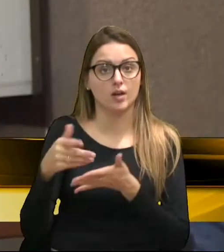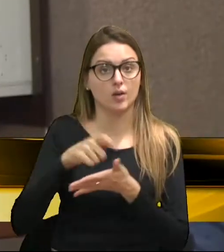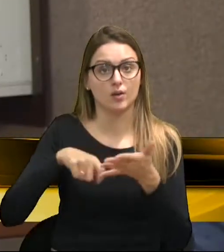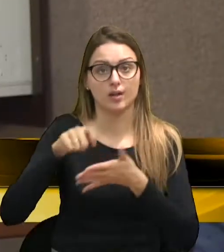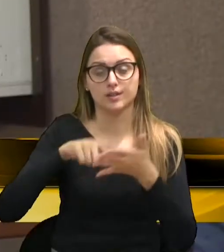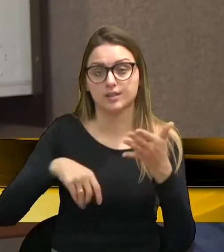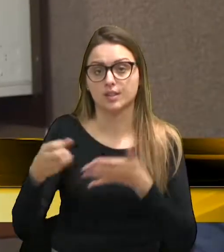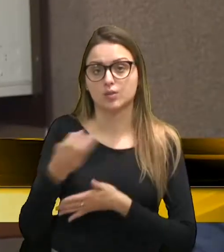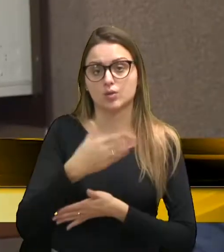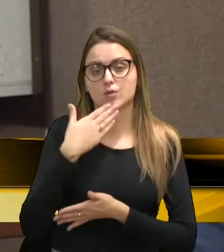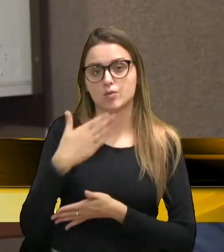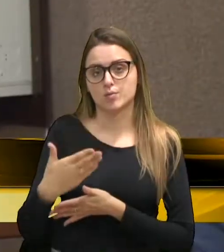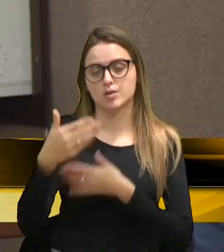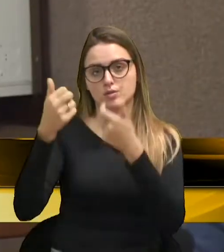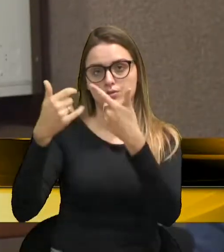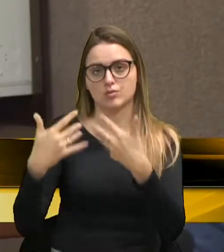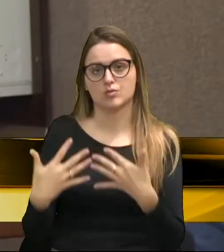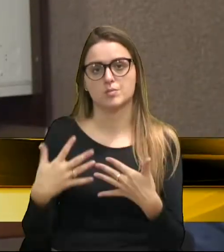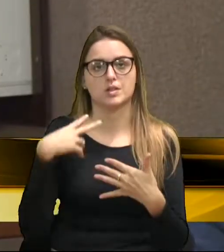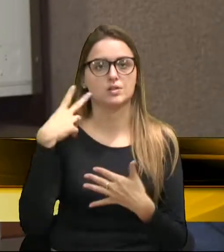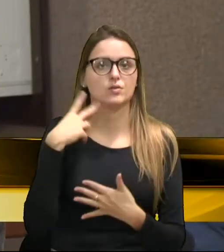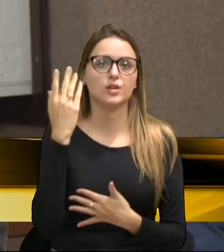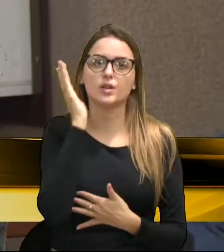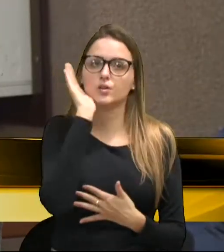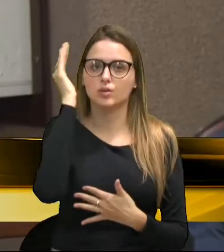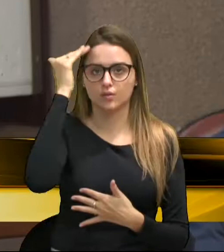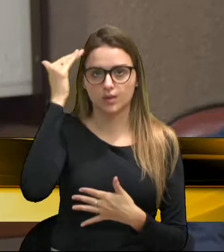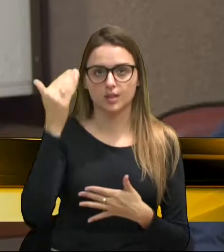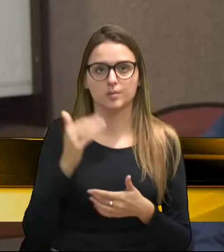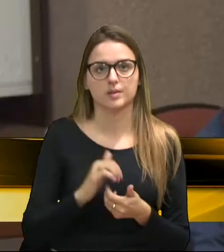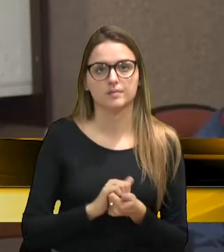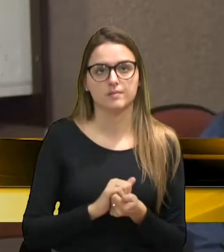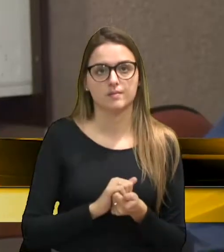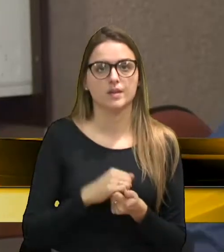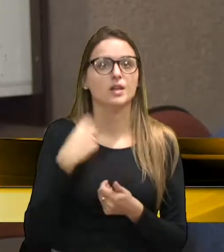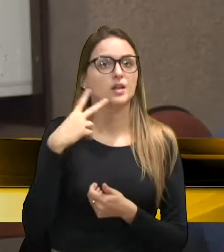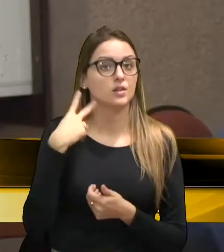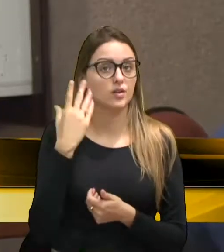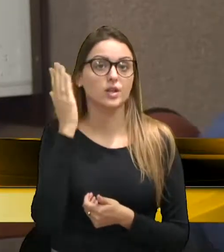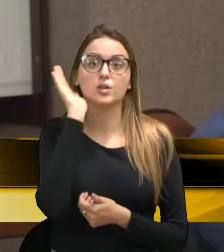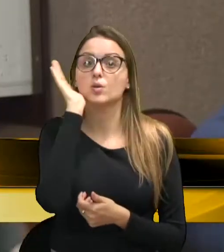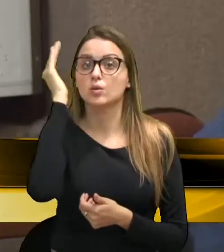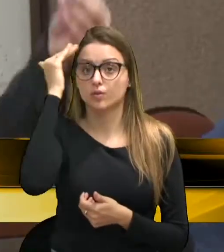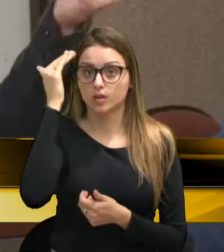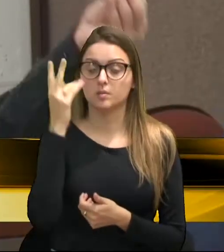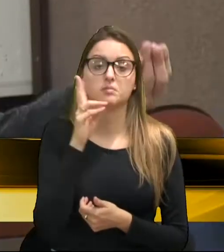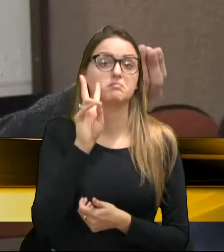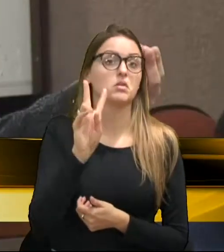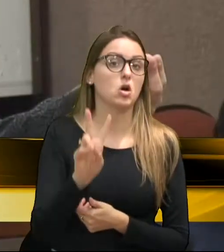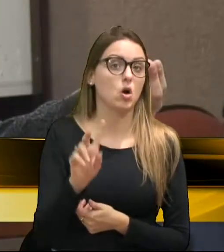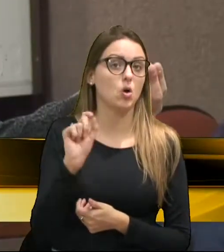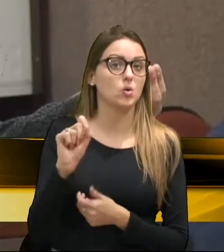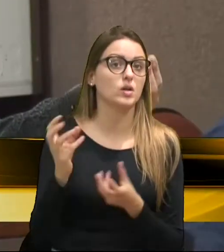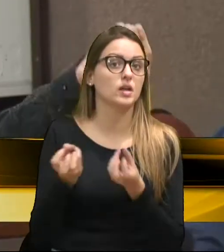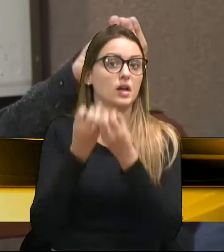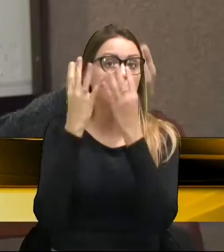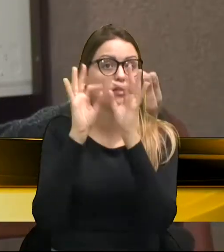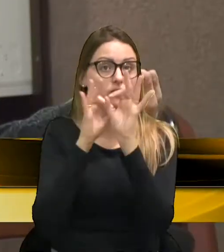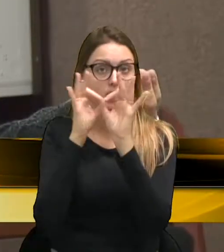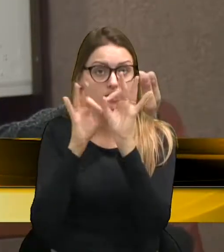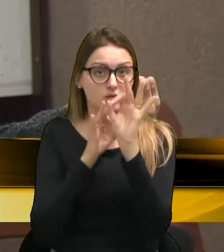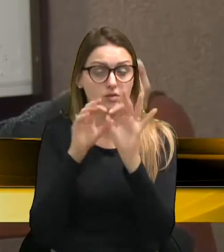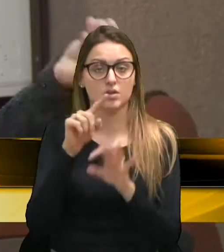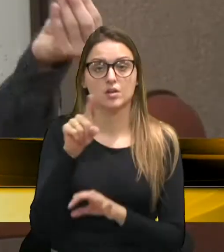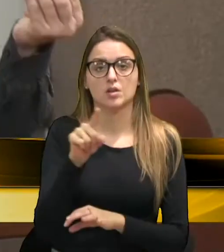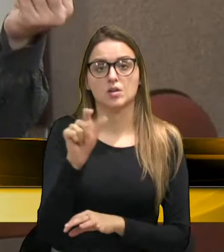pedido de informações do vereador Felipe Grêmio Maier. E, vereador Felipe, Olha o que é a nossa festa da uva. O Zambelli,